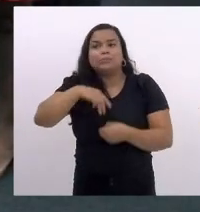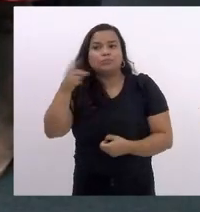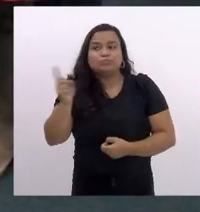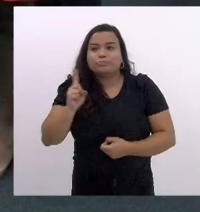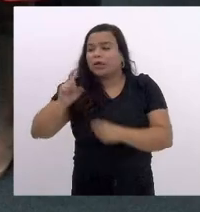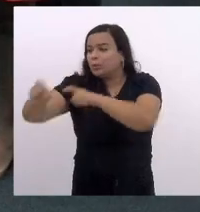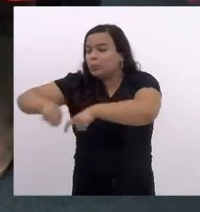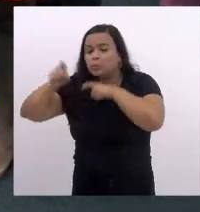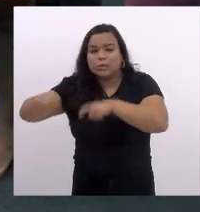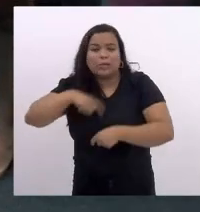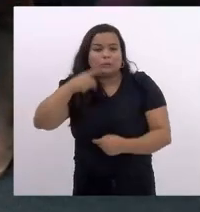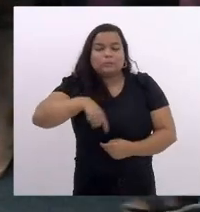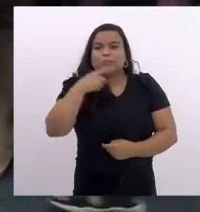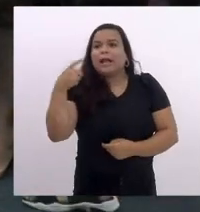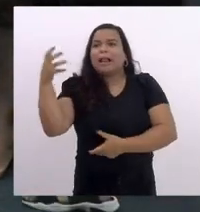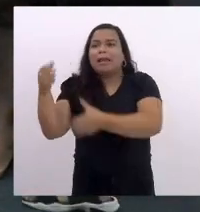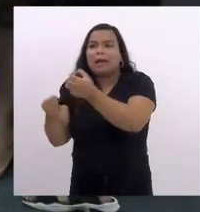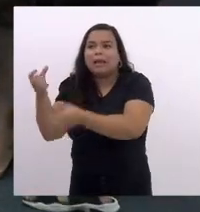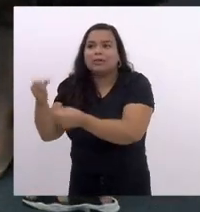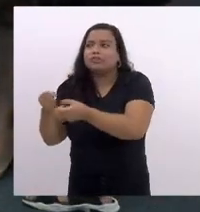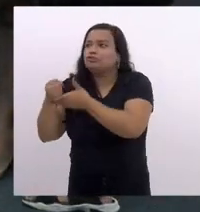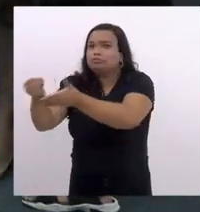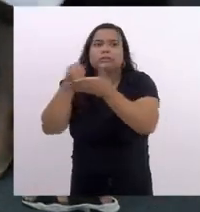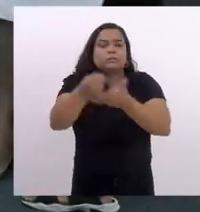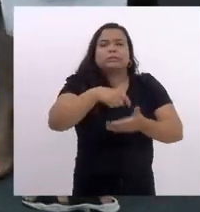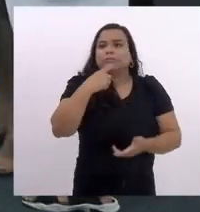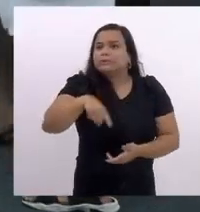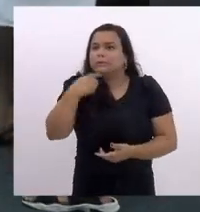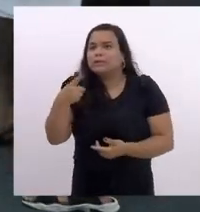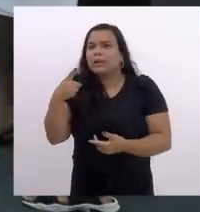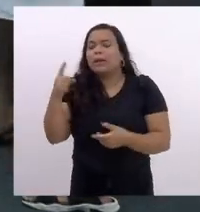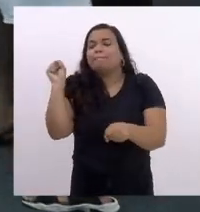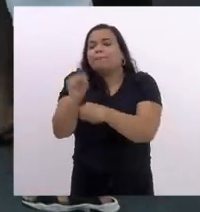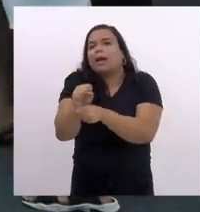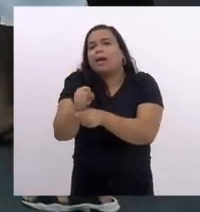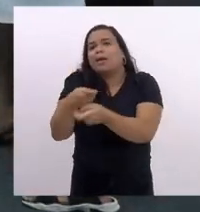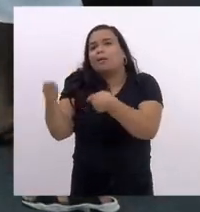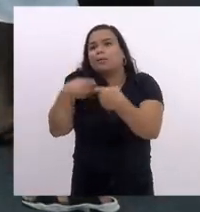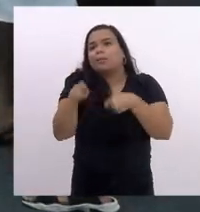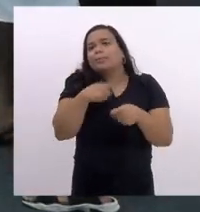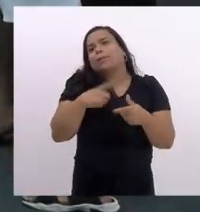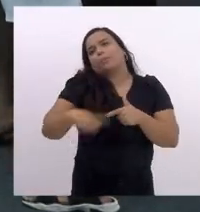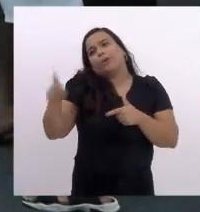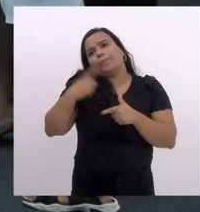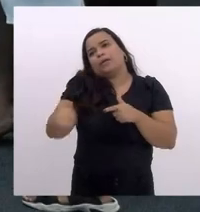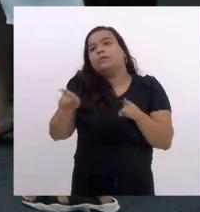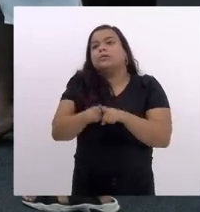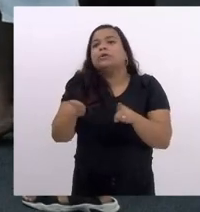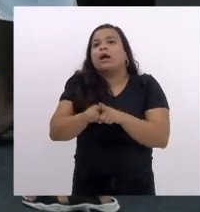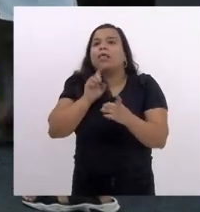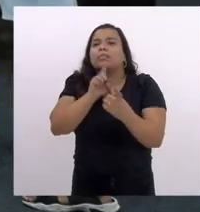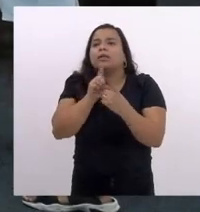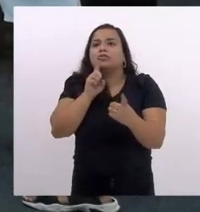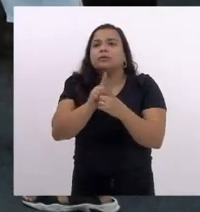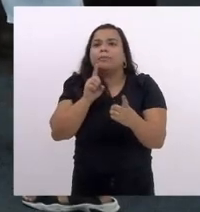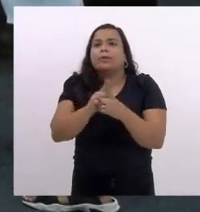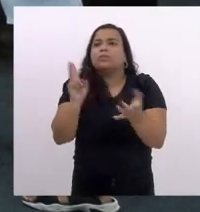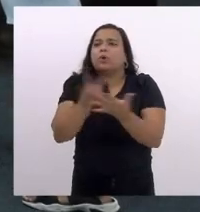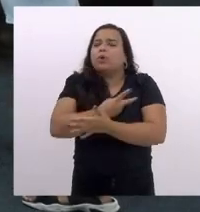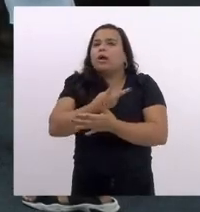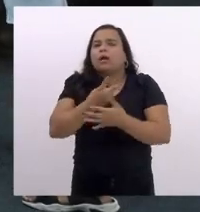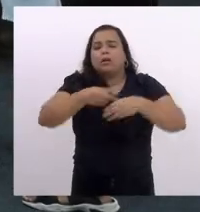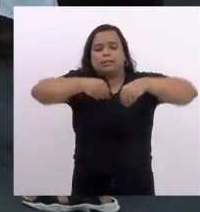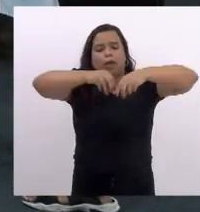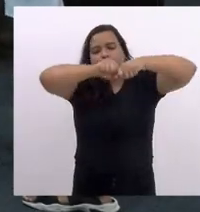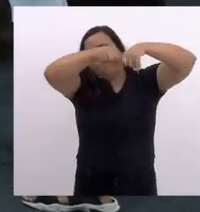pessoas não têm como escoar o leite, aquilo trava a economia. E mais, atendimento dentro da casa, deslizamento de barreiras,